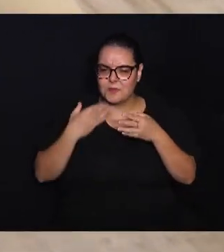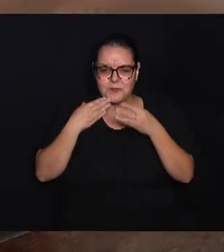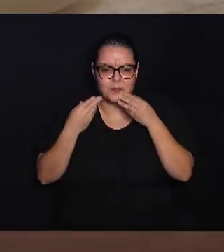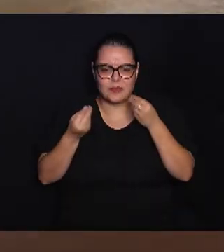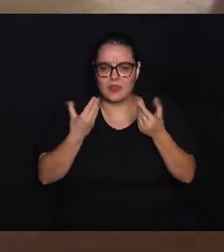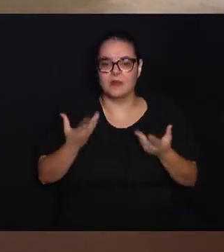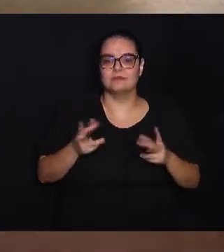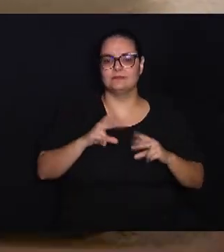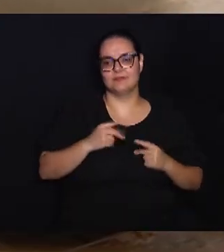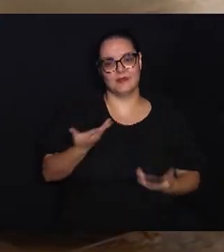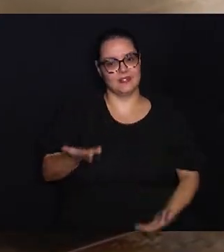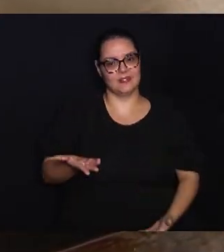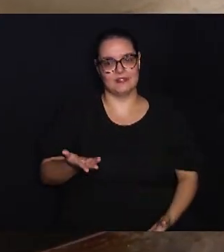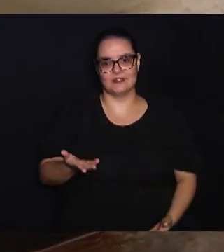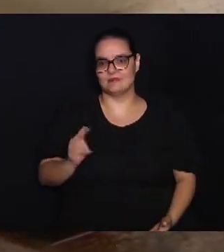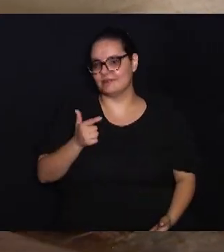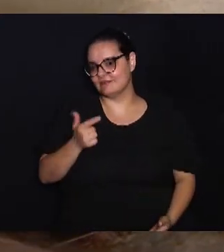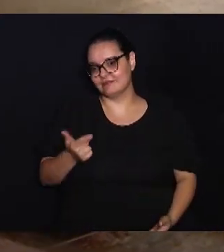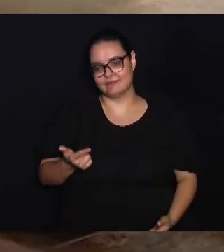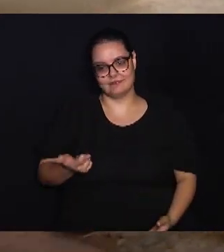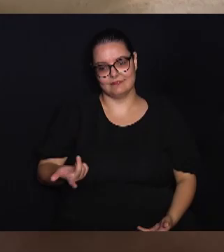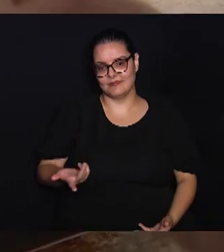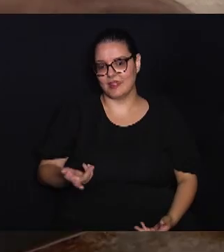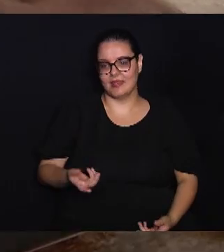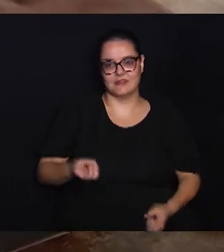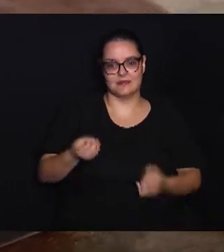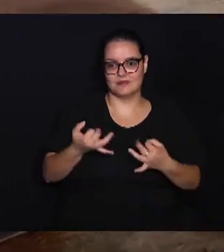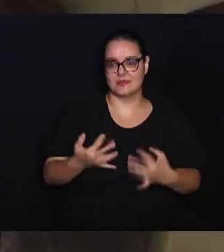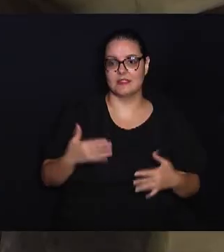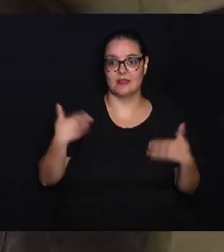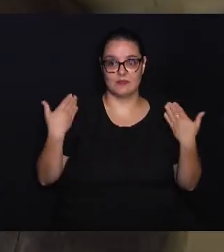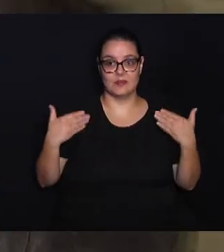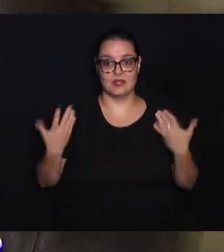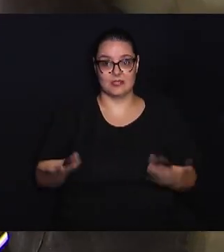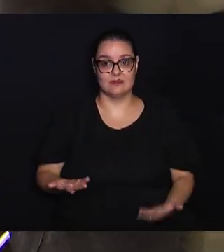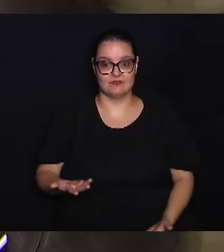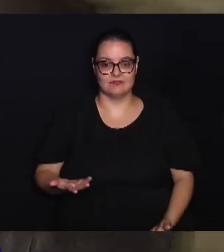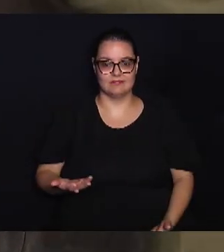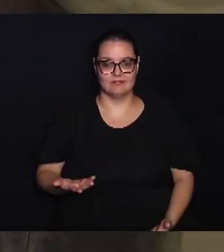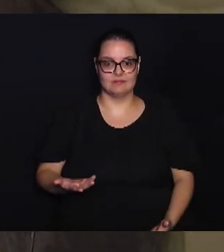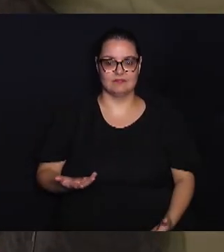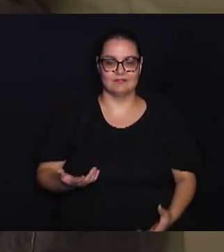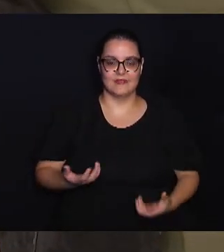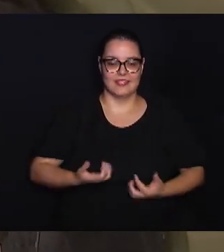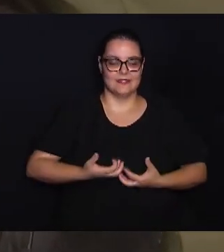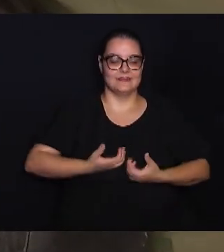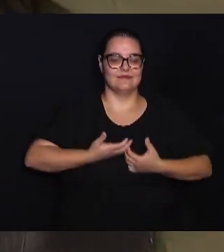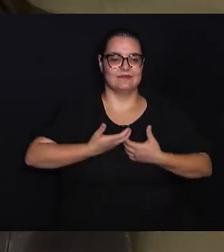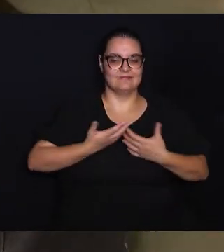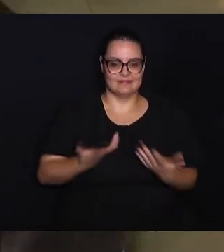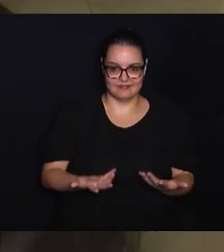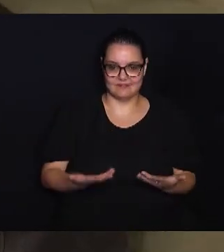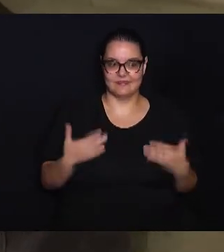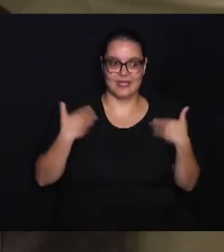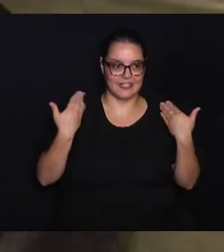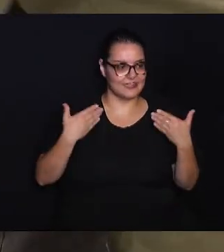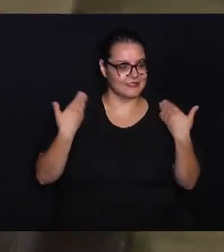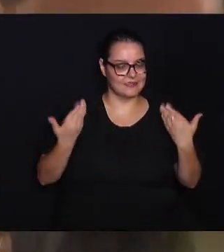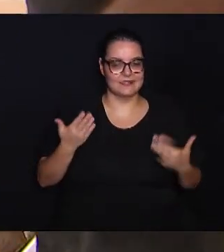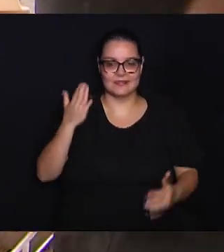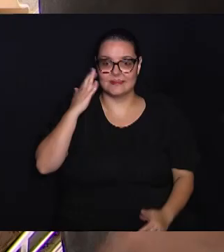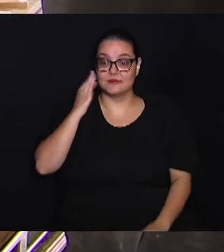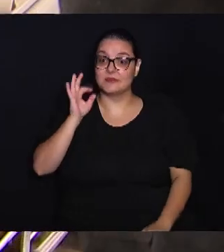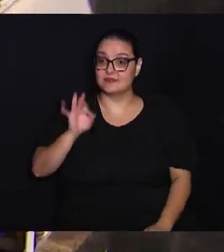que sabor isso não tem explicação é uma alegria que que queima que te queima por dentro eh